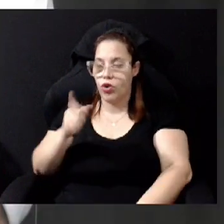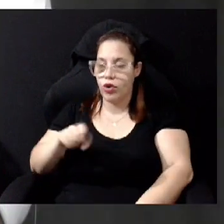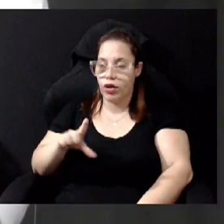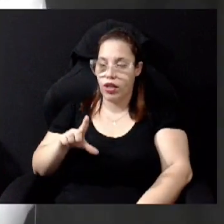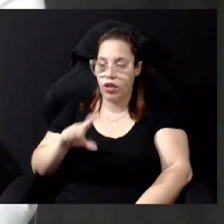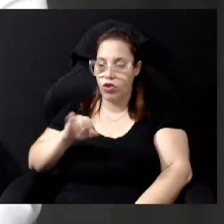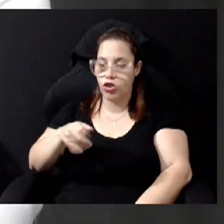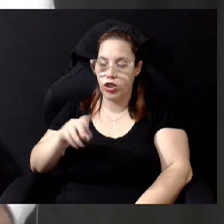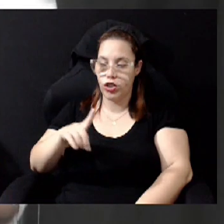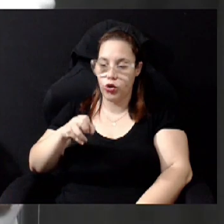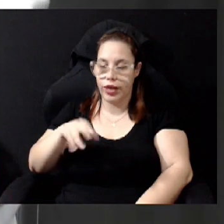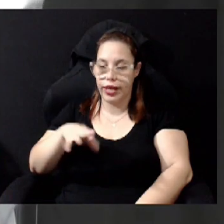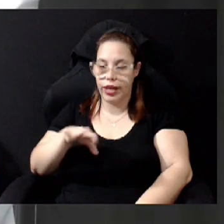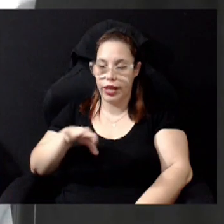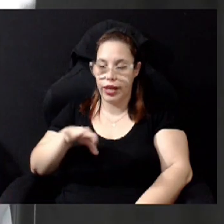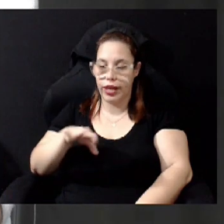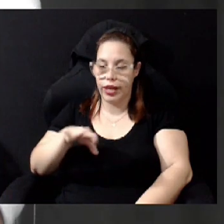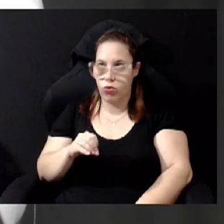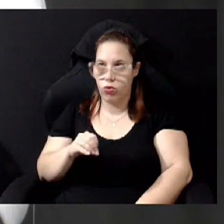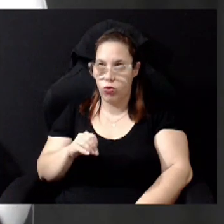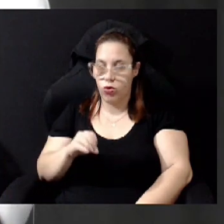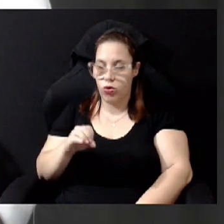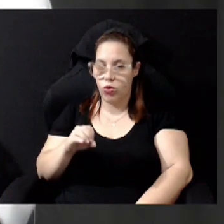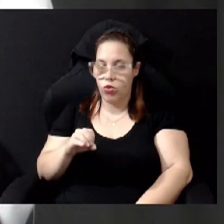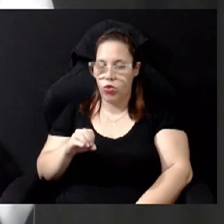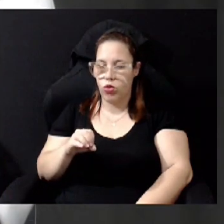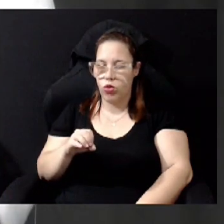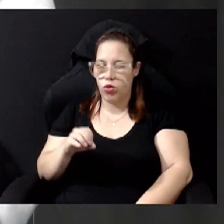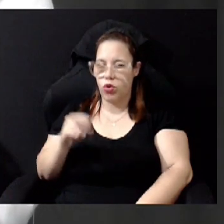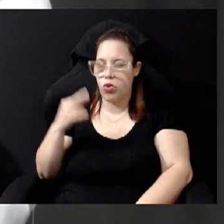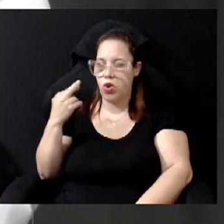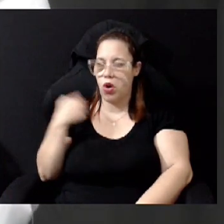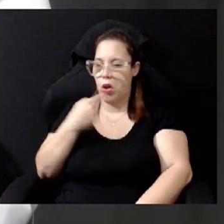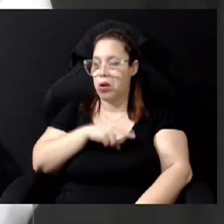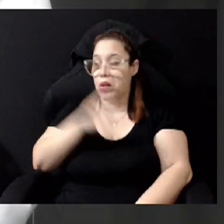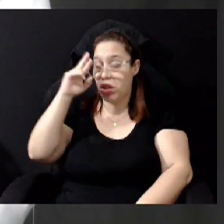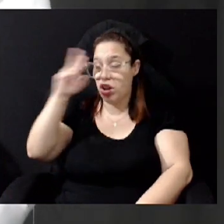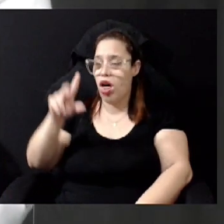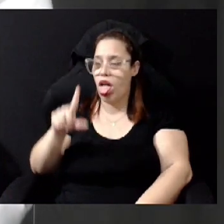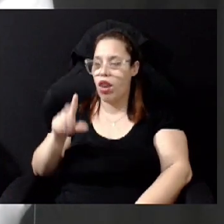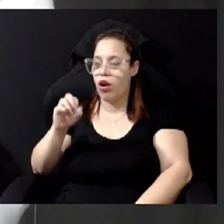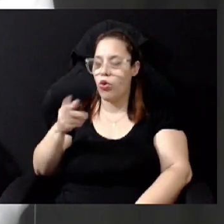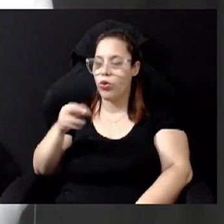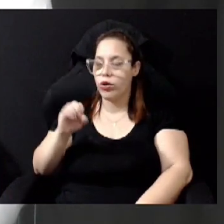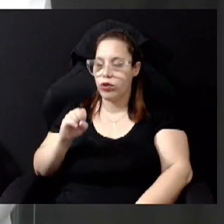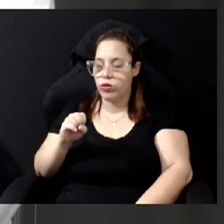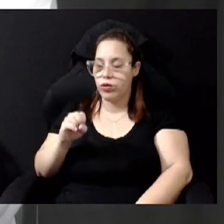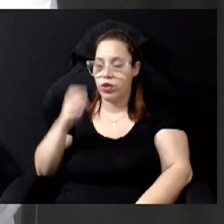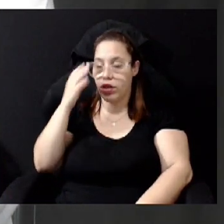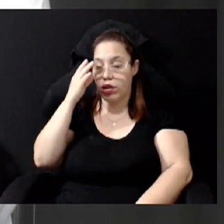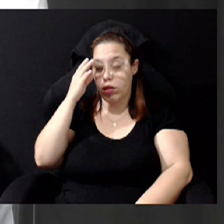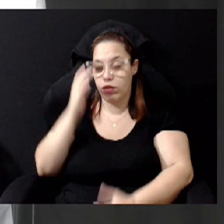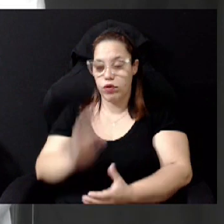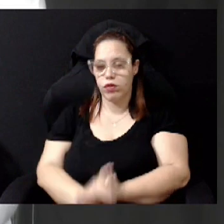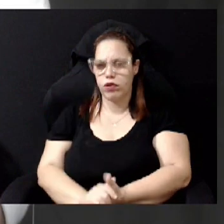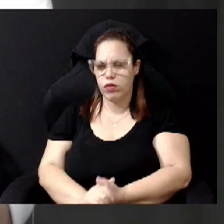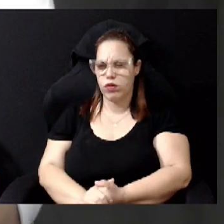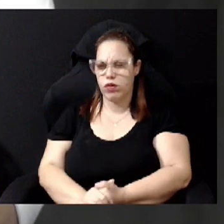B, Nossa Senhora de Lourdes, são bairros carentes, vamos dizer ali, Santos